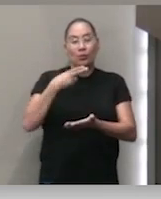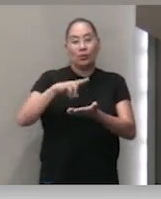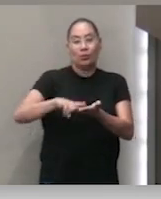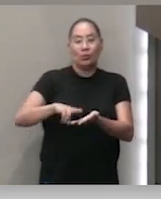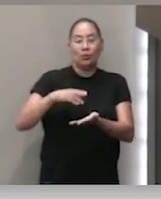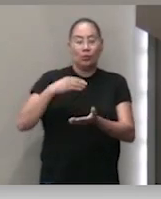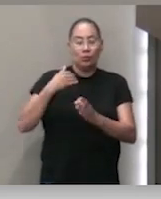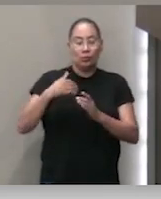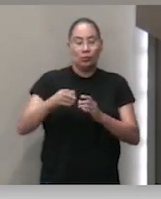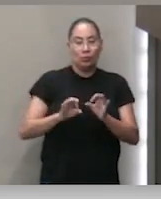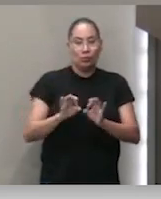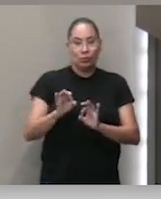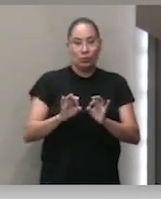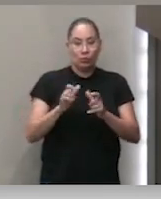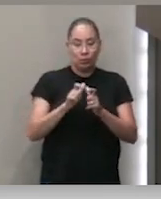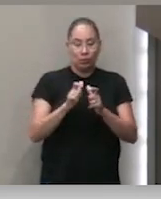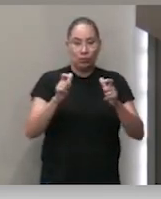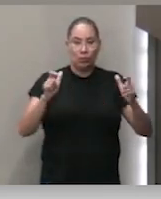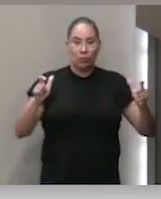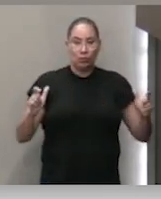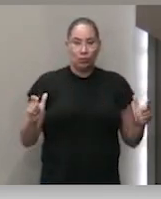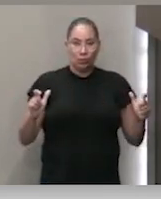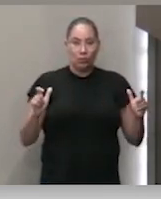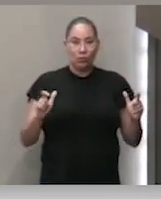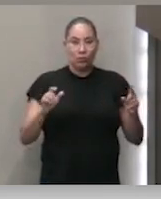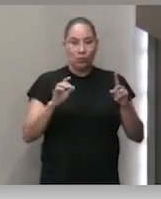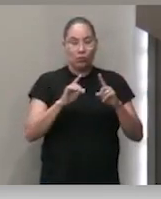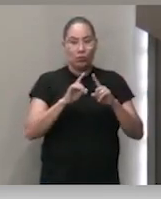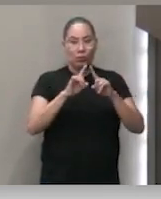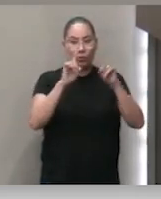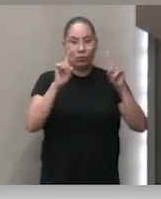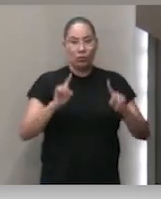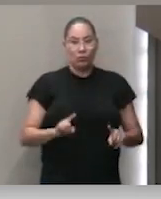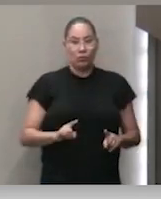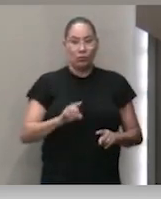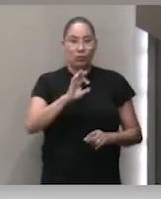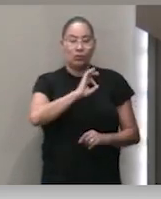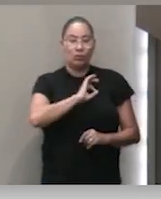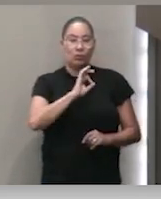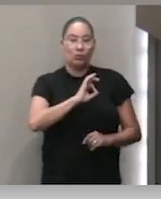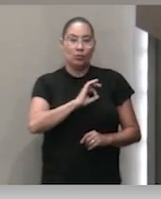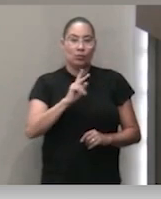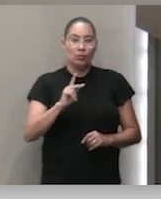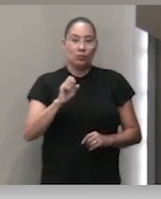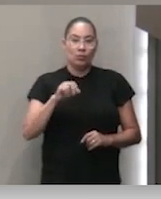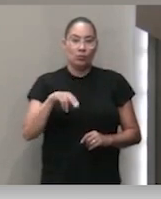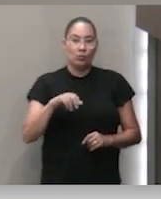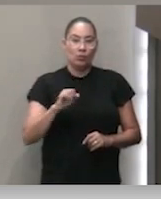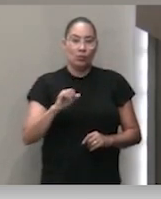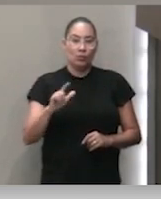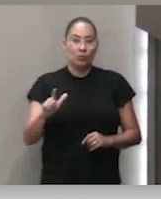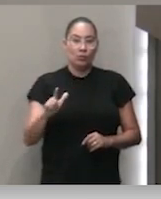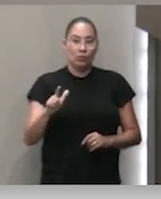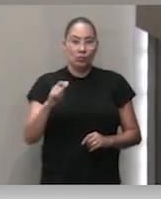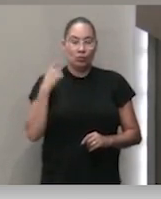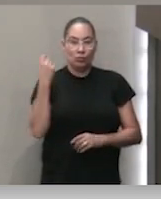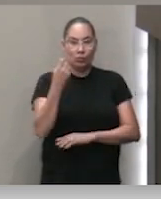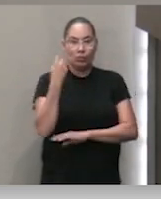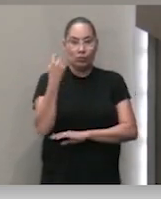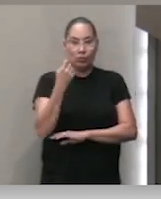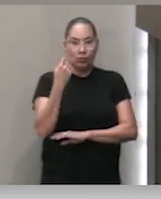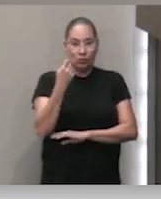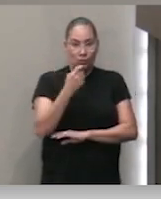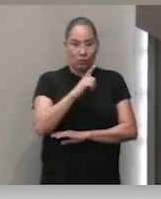projeto de lei para ampliação do quadro de servidores da Polícia Penal do Rio Grande do Sul pelo